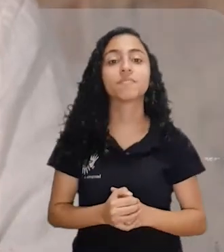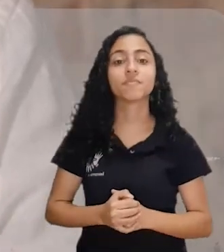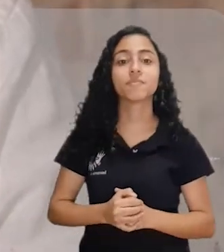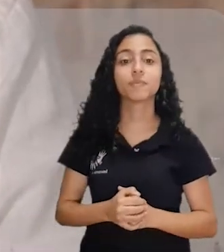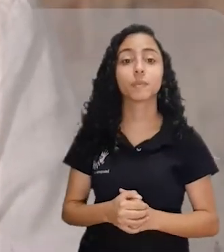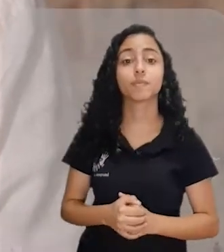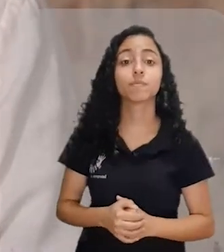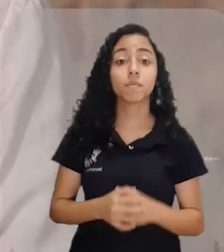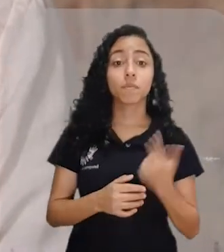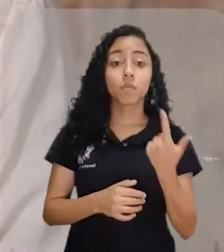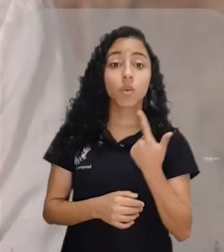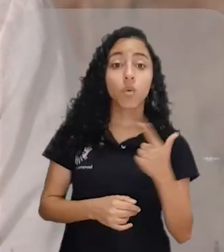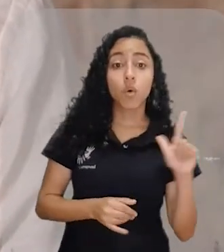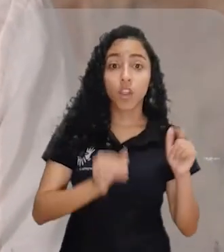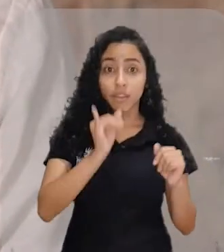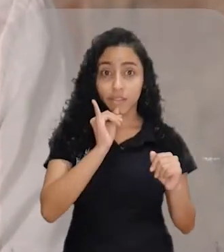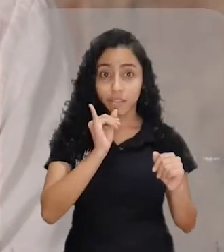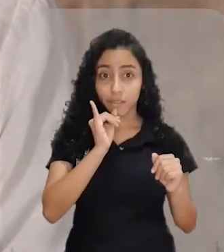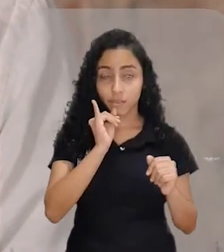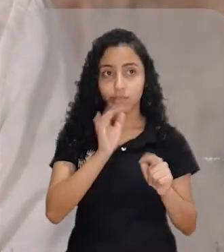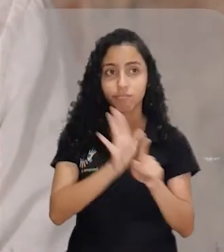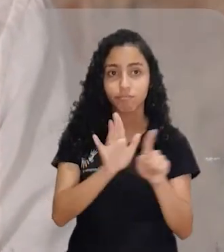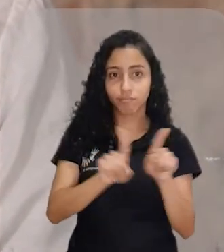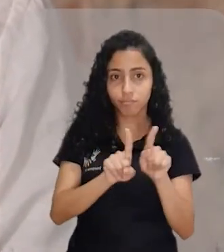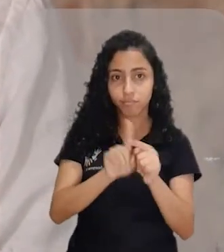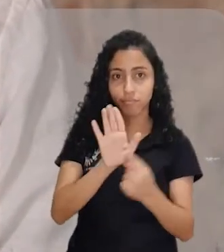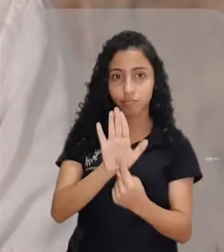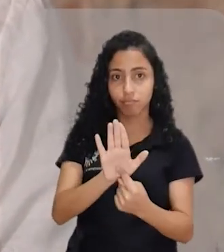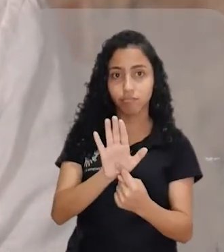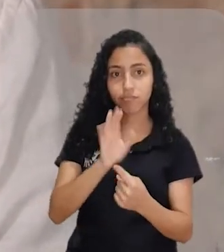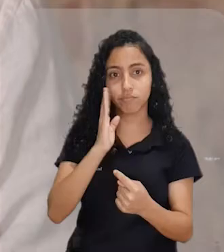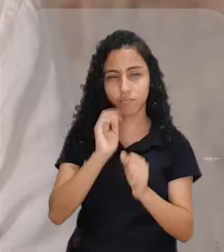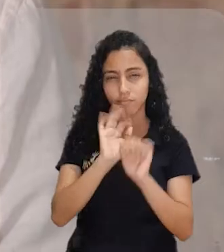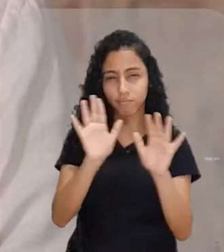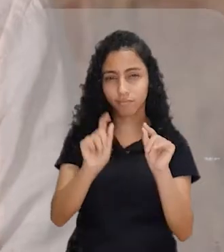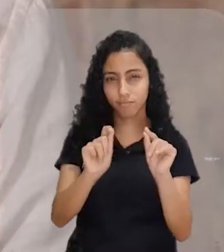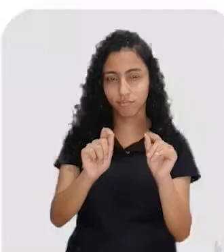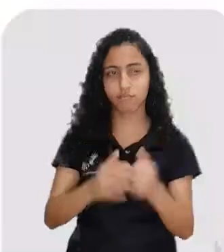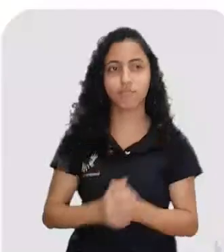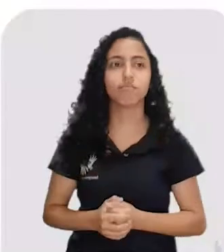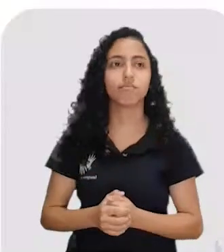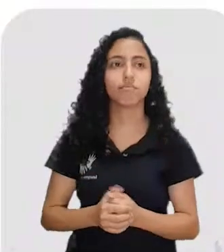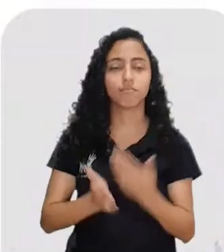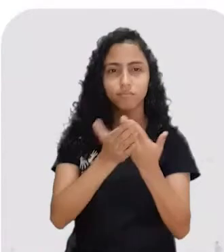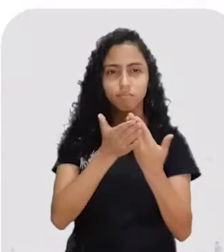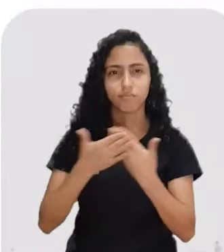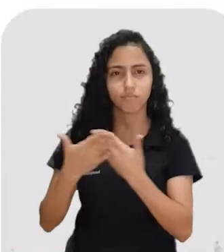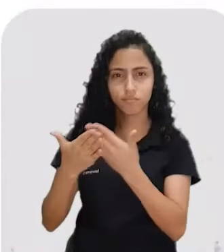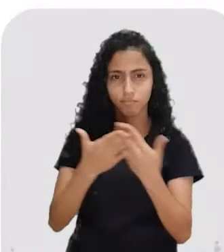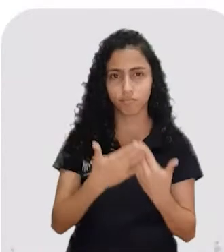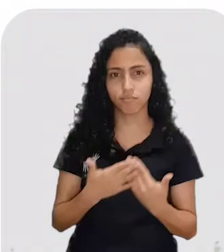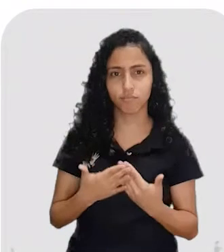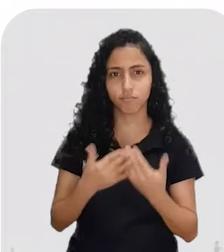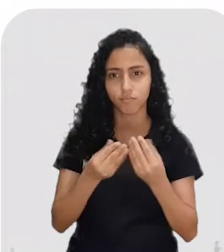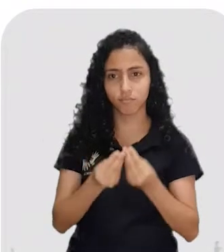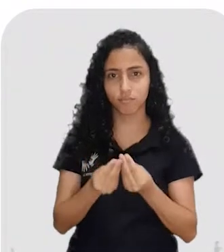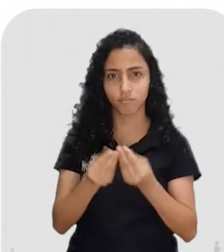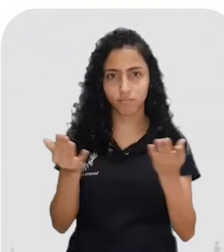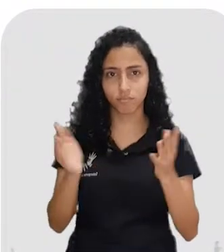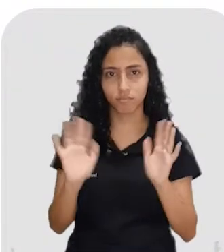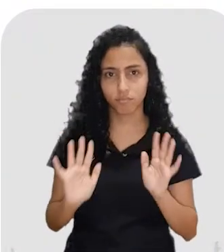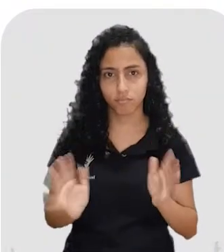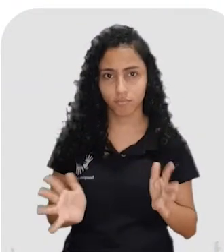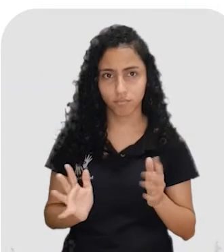Ok? Bom, outro exemplo que eu também trouxe aqui para a gente entender é um estudo que